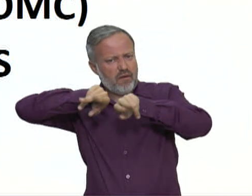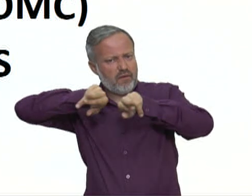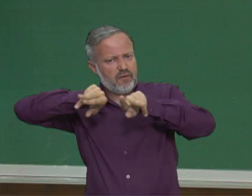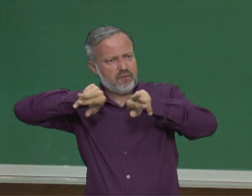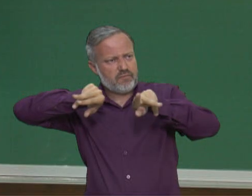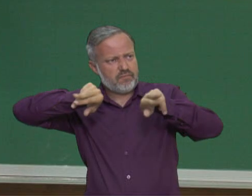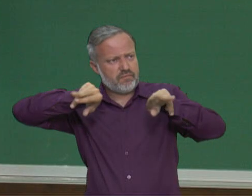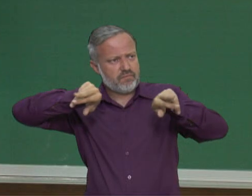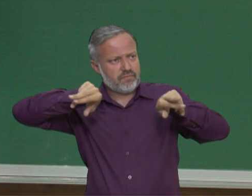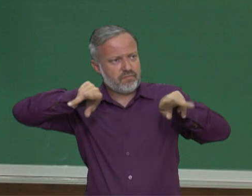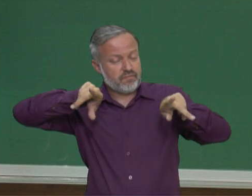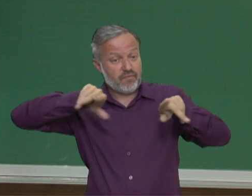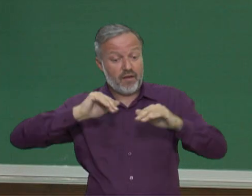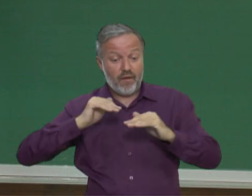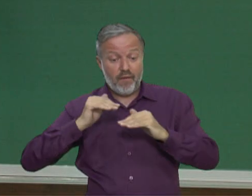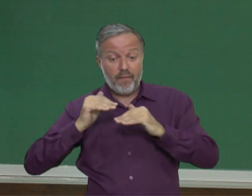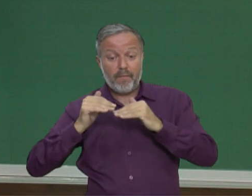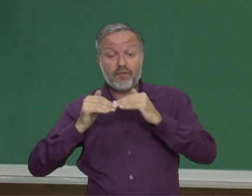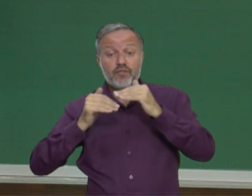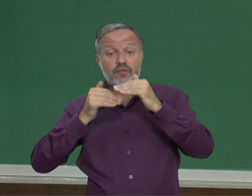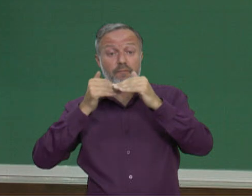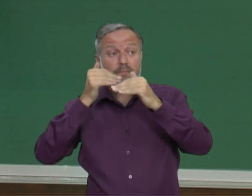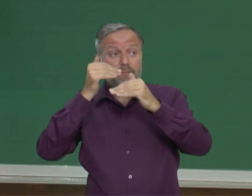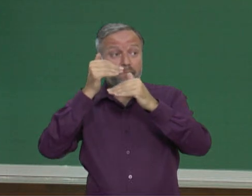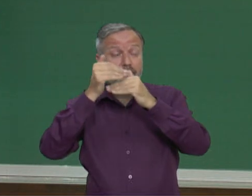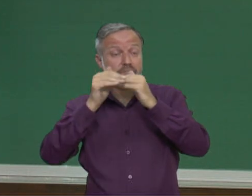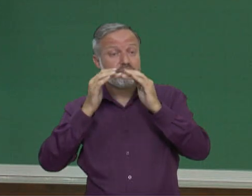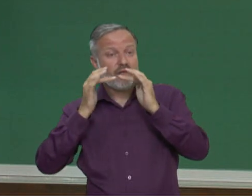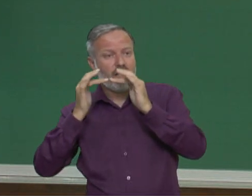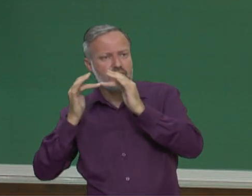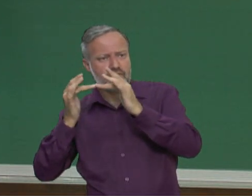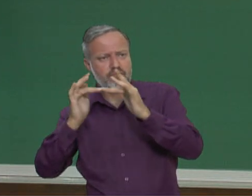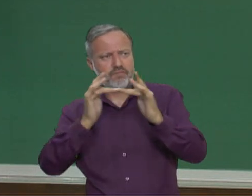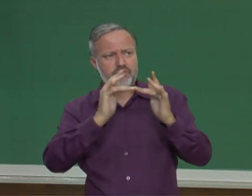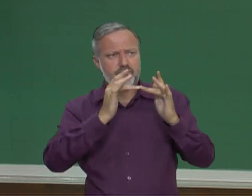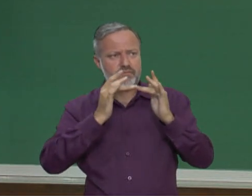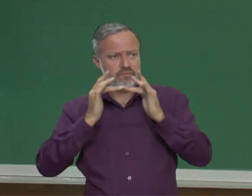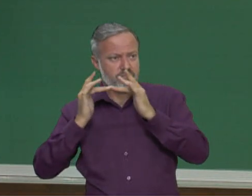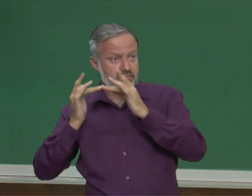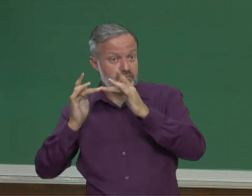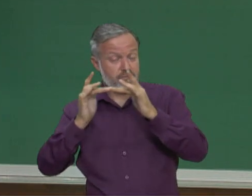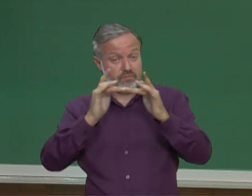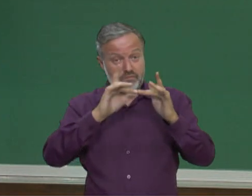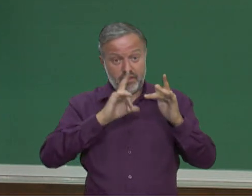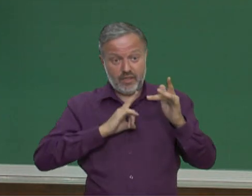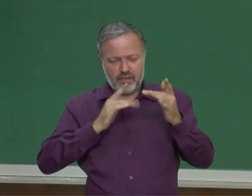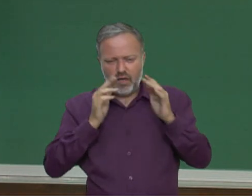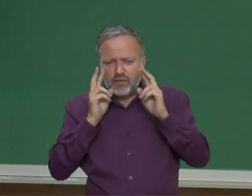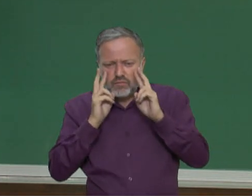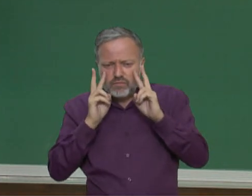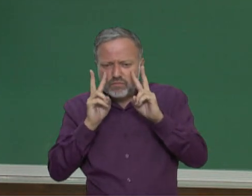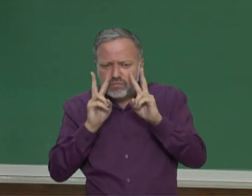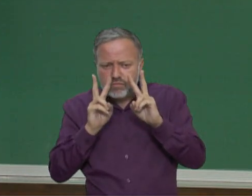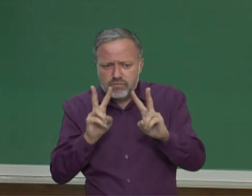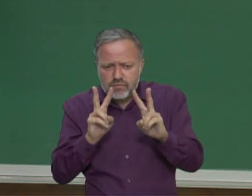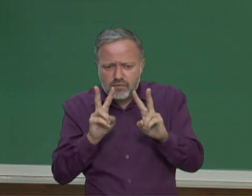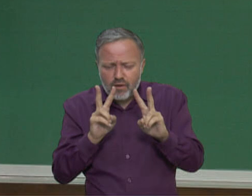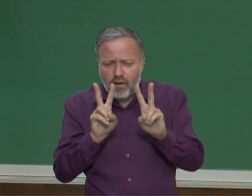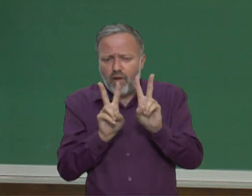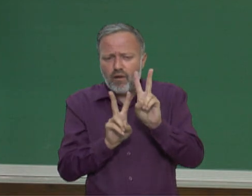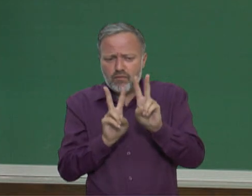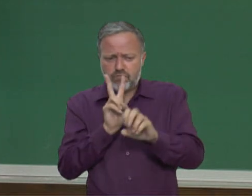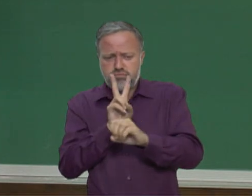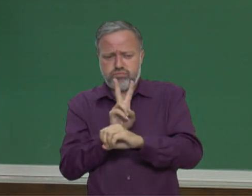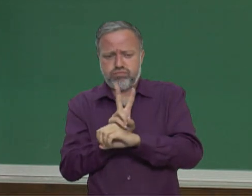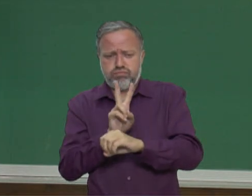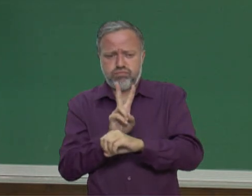que pudesse se desenvolver esses acordos, a formação desses blocos, né? Tem que ter um acompanhamento, tem que ter uma fiscalização para